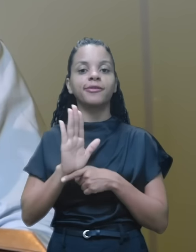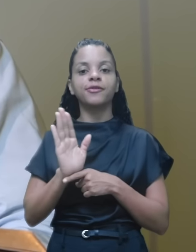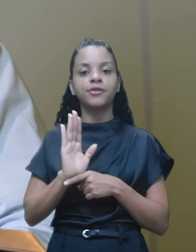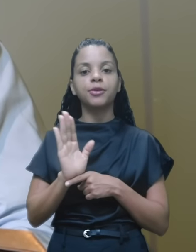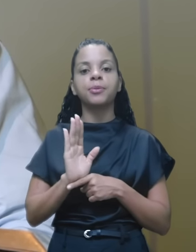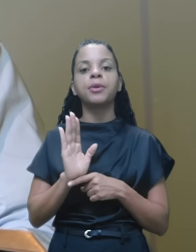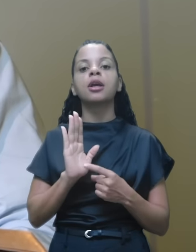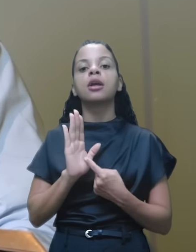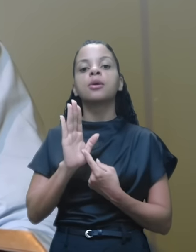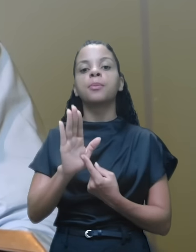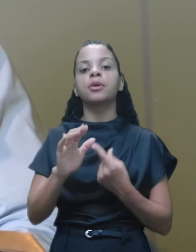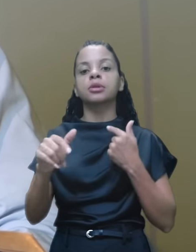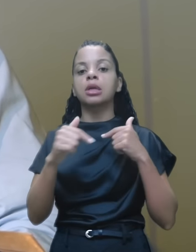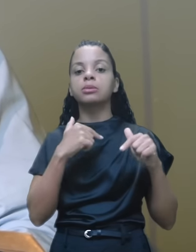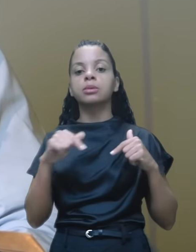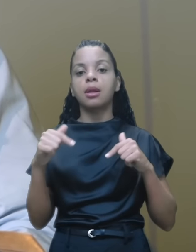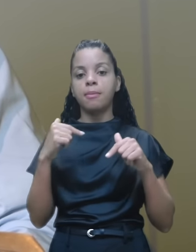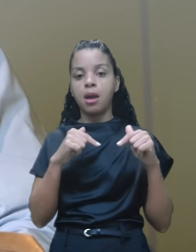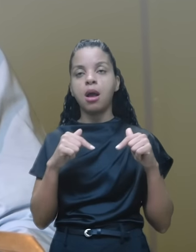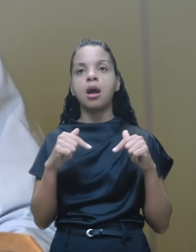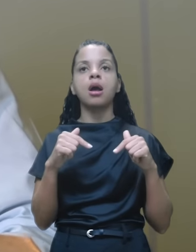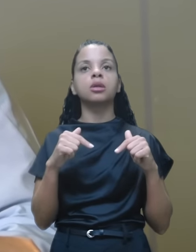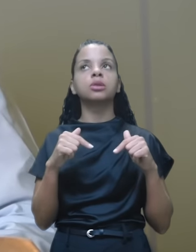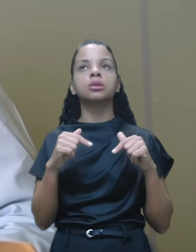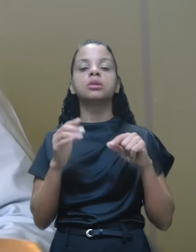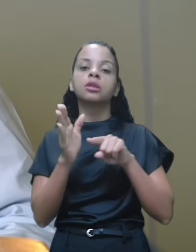que mostram o trabalho dos